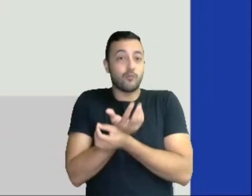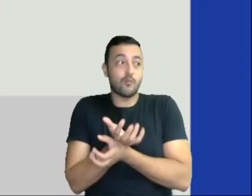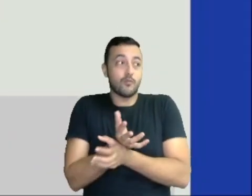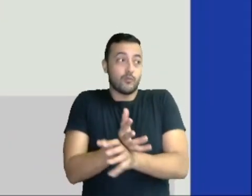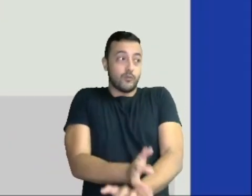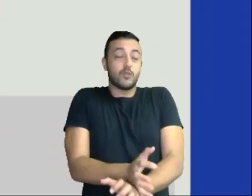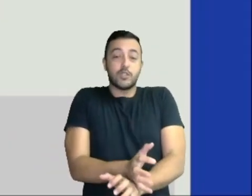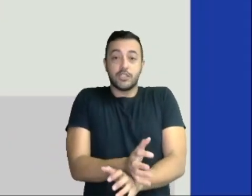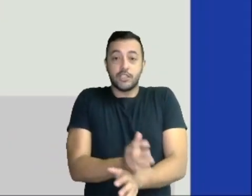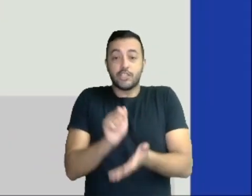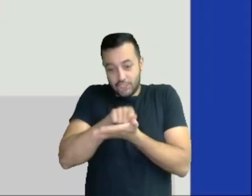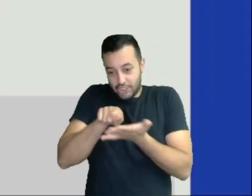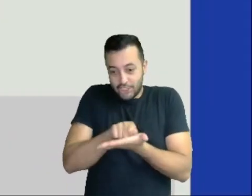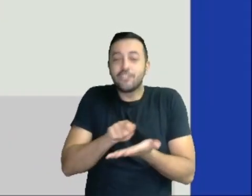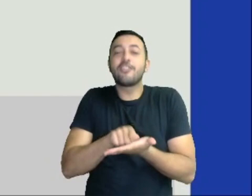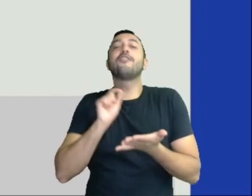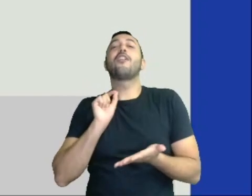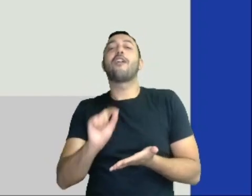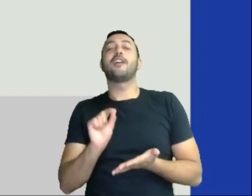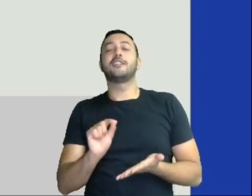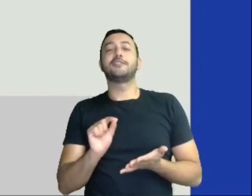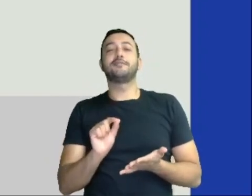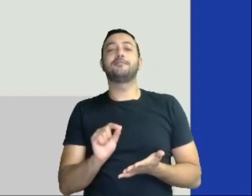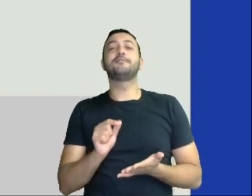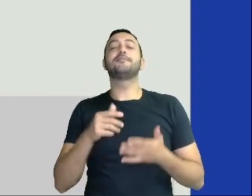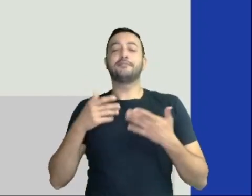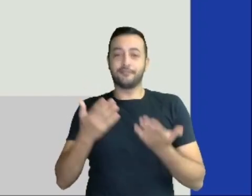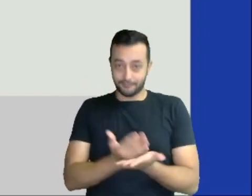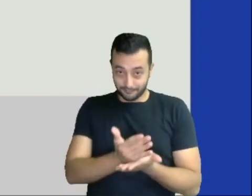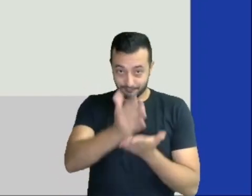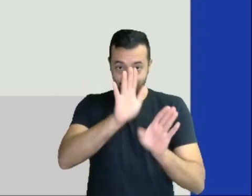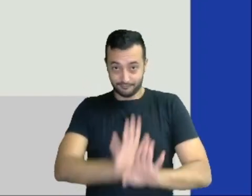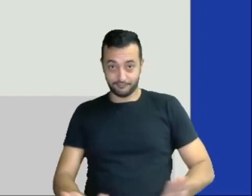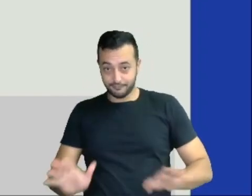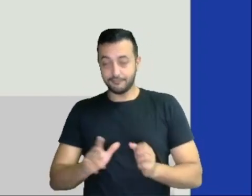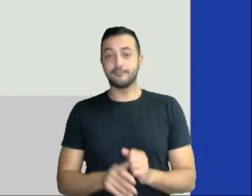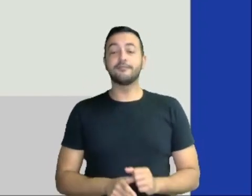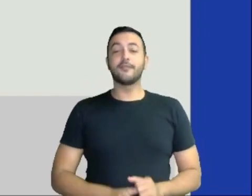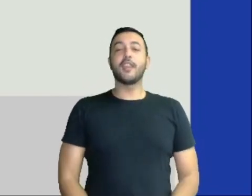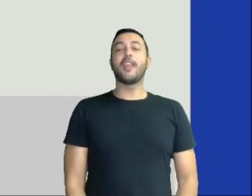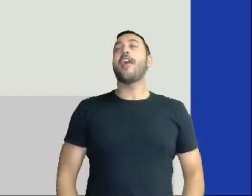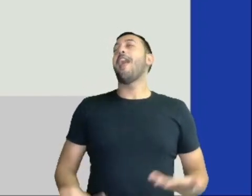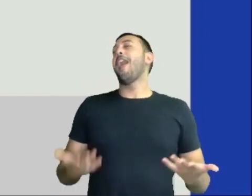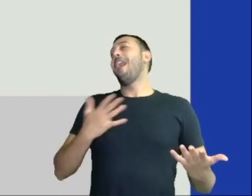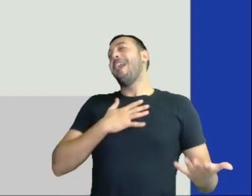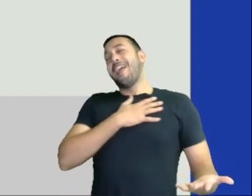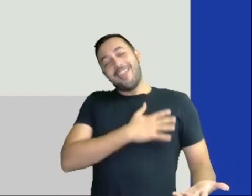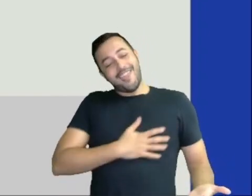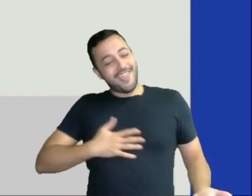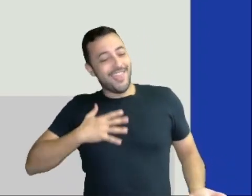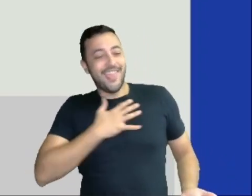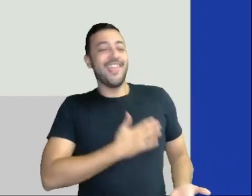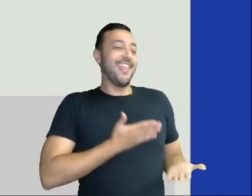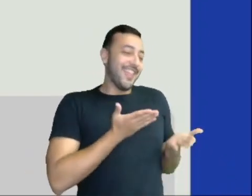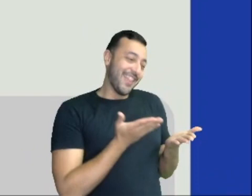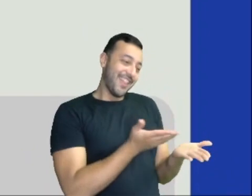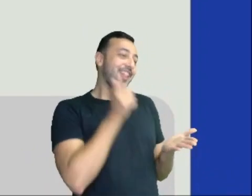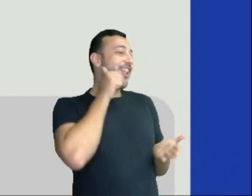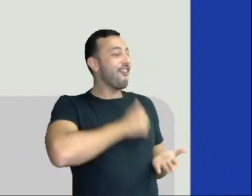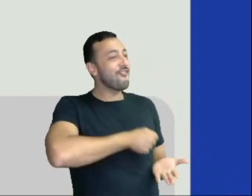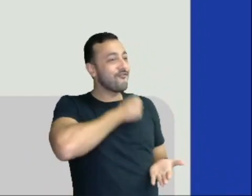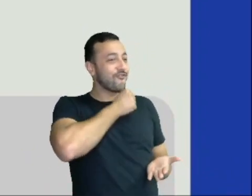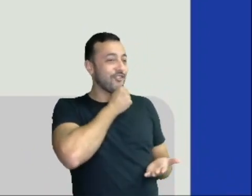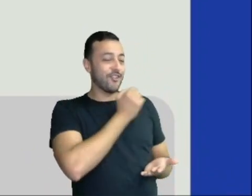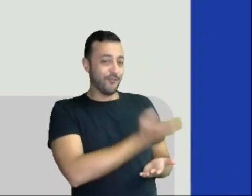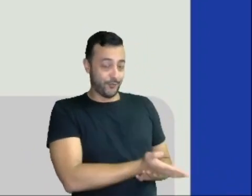deixou no bilhete para vovó carocha ele começa assim querida vovó carocha